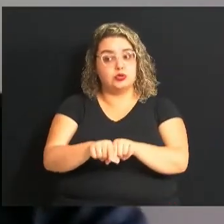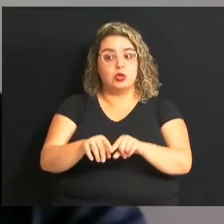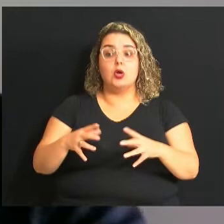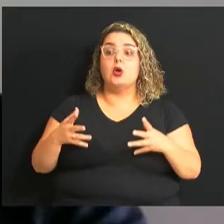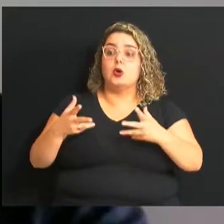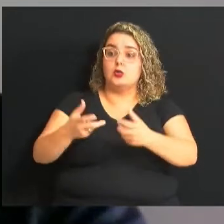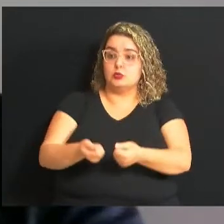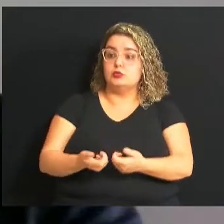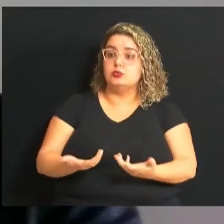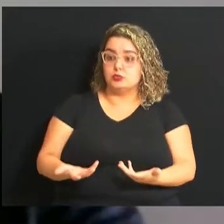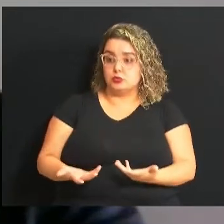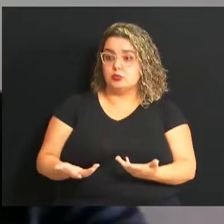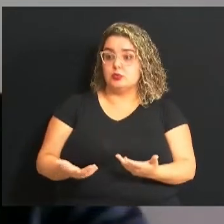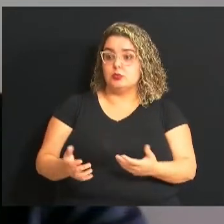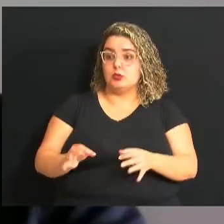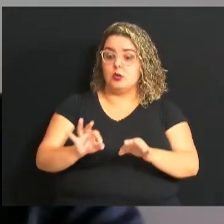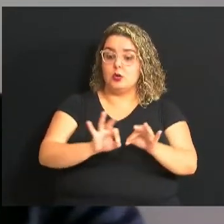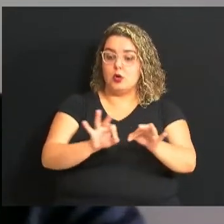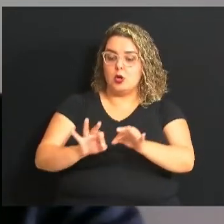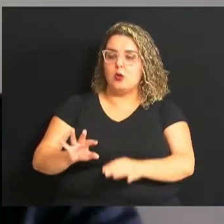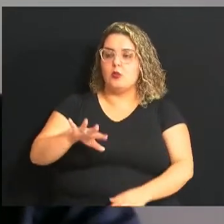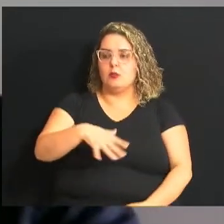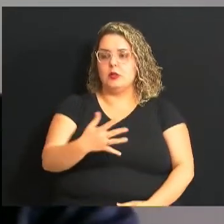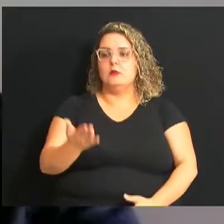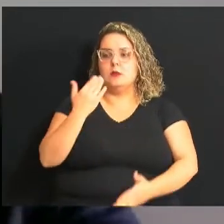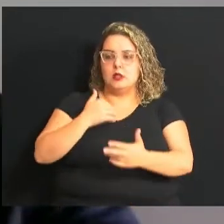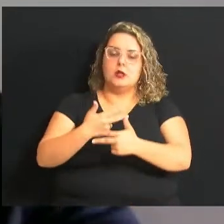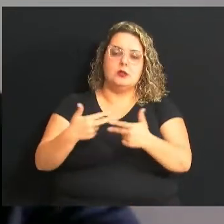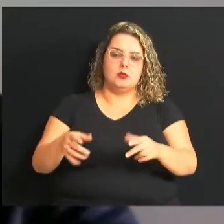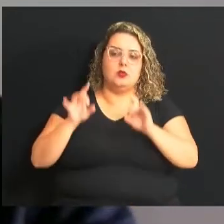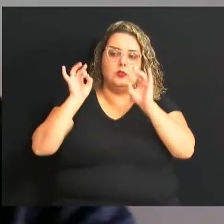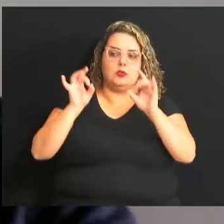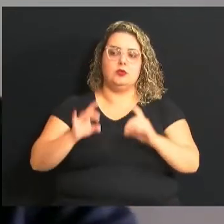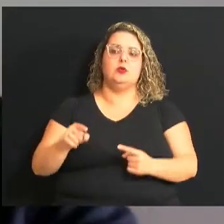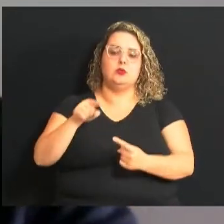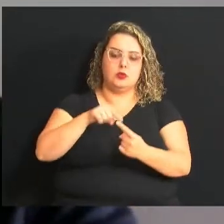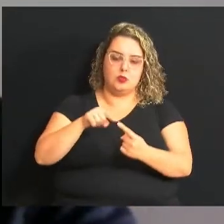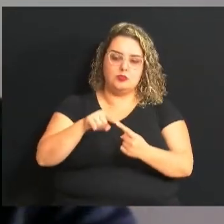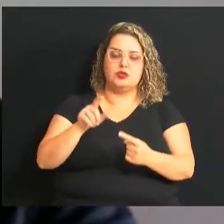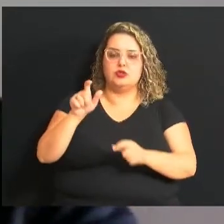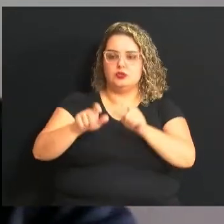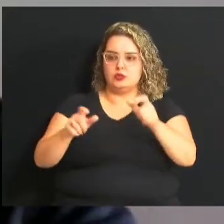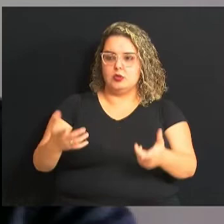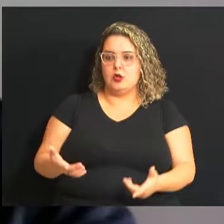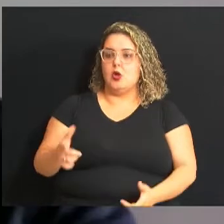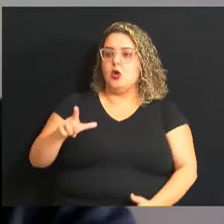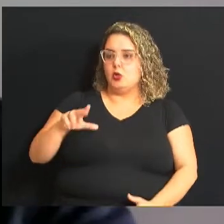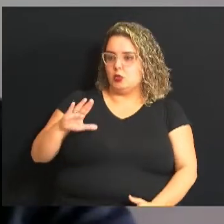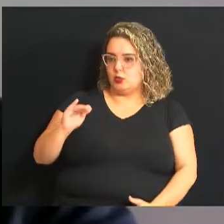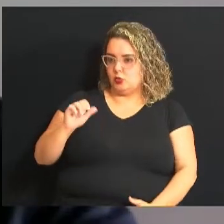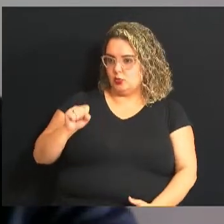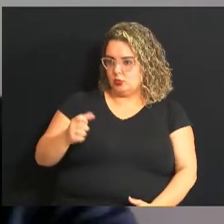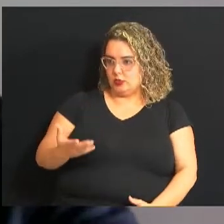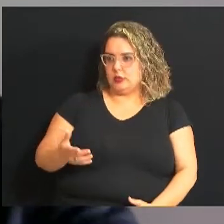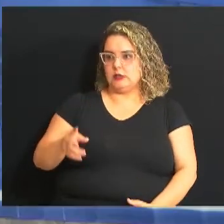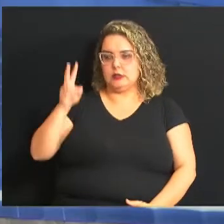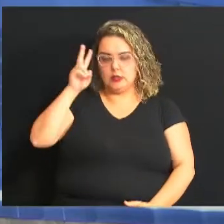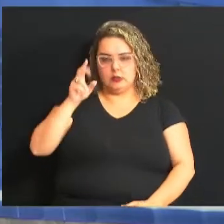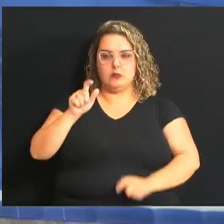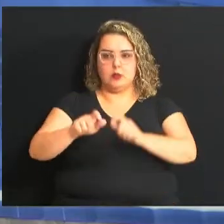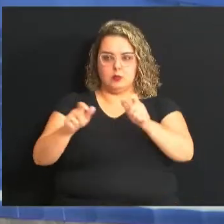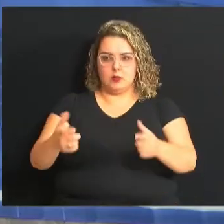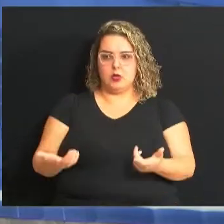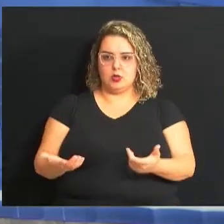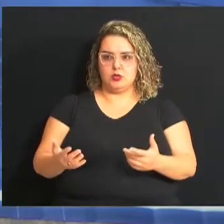é montado um plano alimentar específico para o objetivo da pessoa. Lucas, eu quero lembrar o pessoal de casa que a gente está